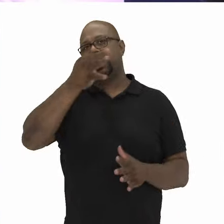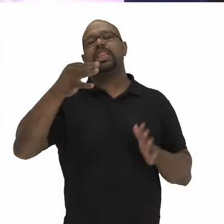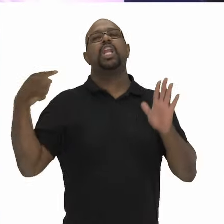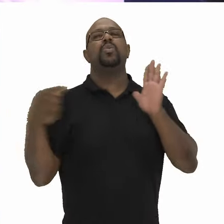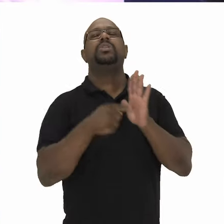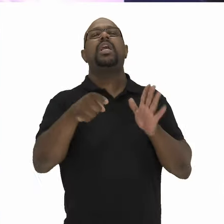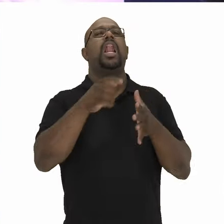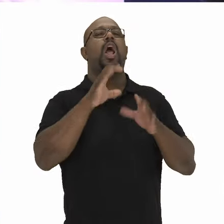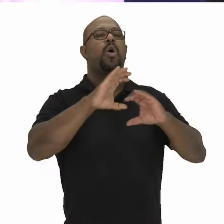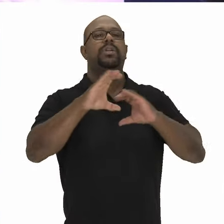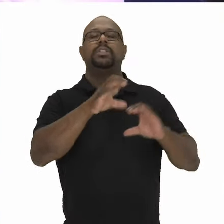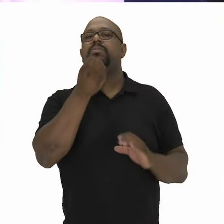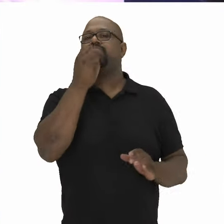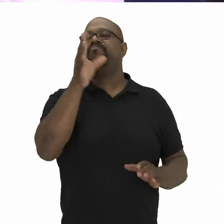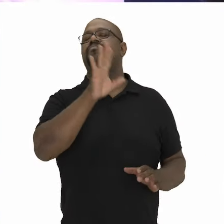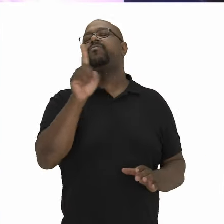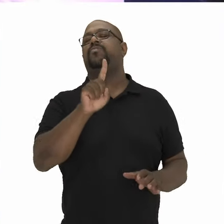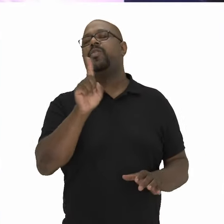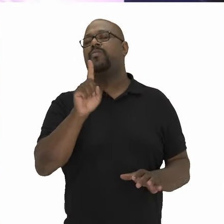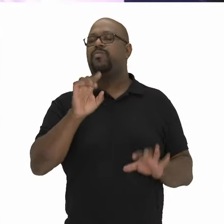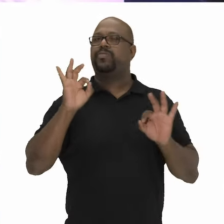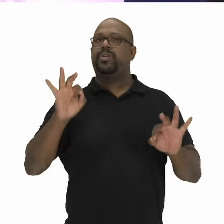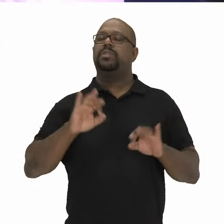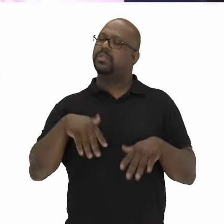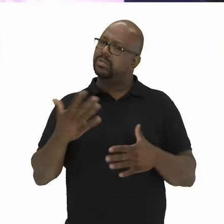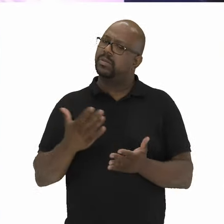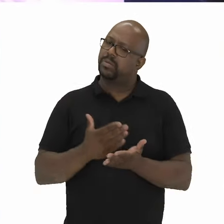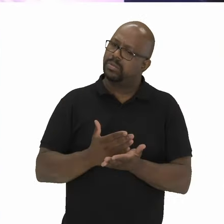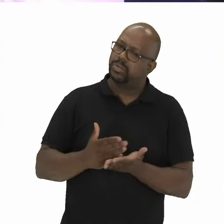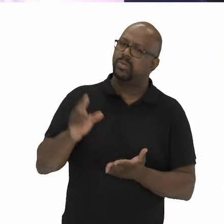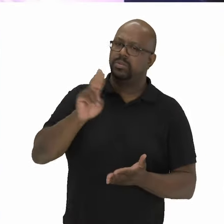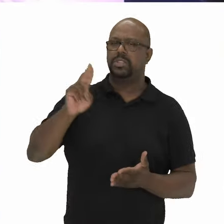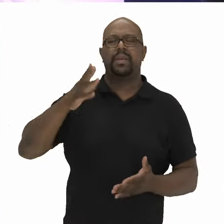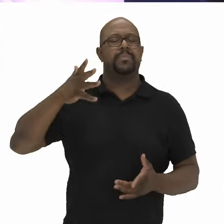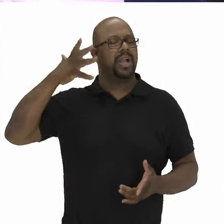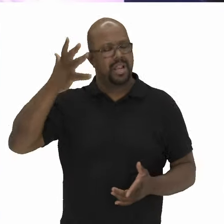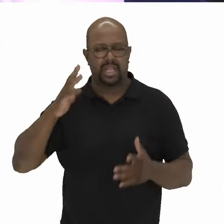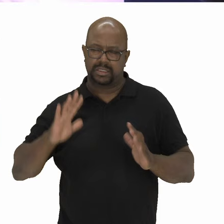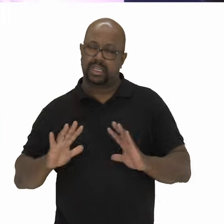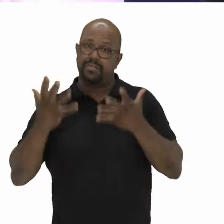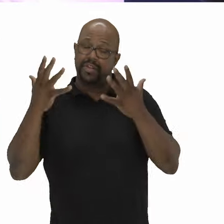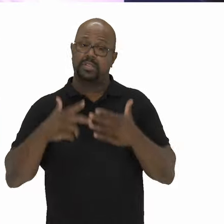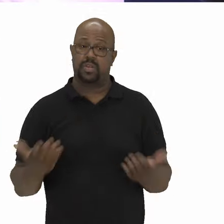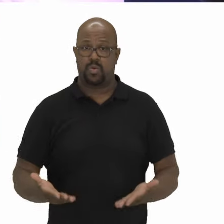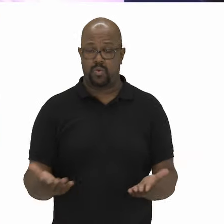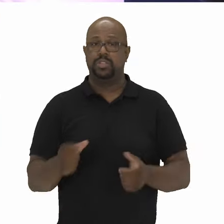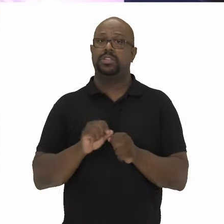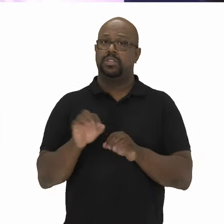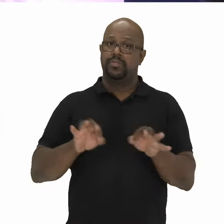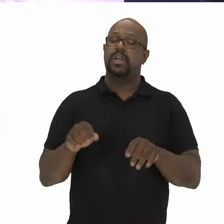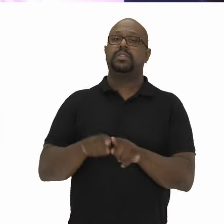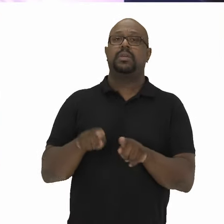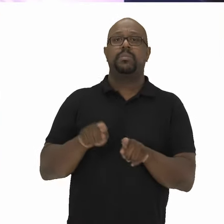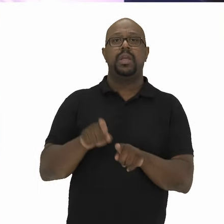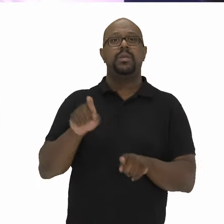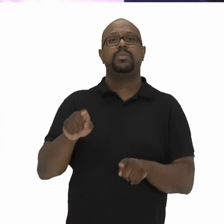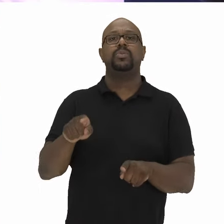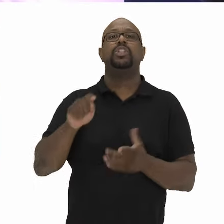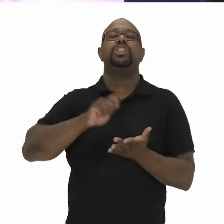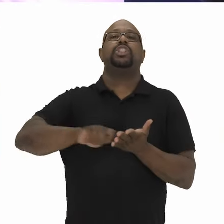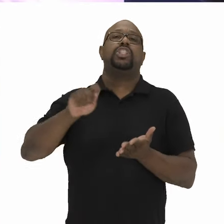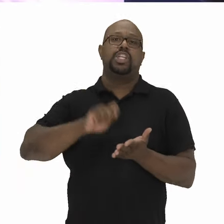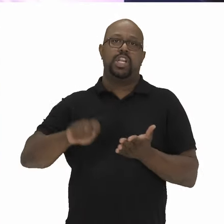comunicação não tinha acontecido da melhor forma e a gente começou a aplicar isso em palestras em vários eventos hoje a gente faz isso